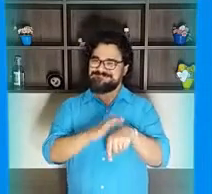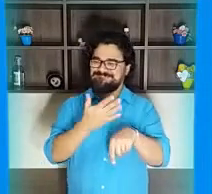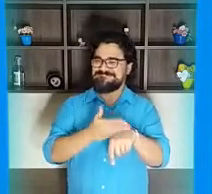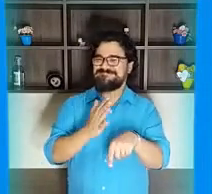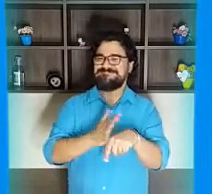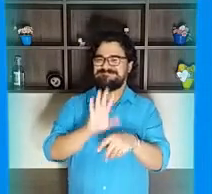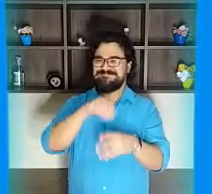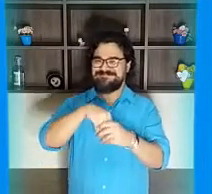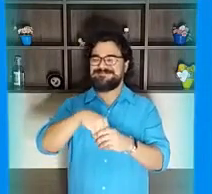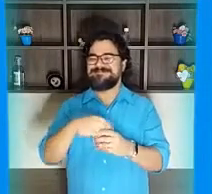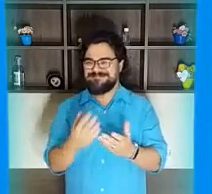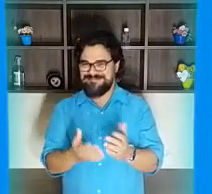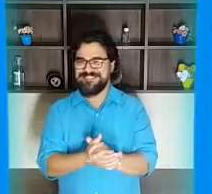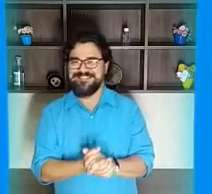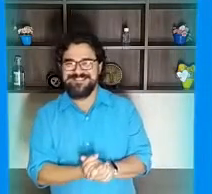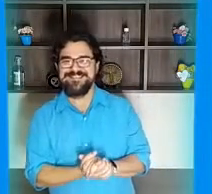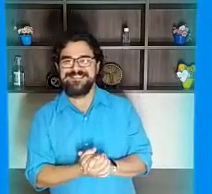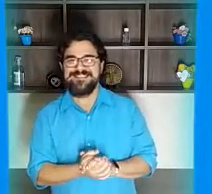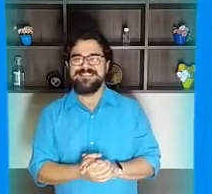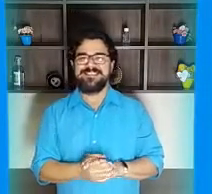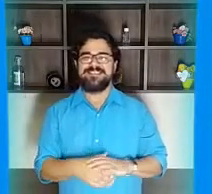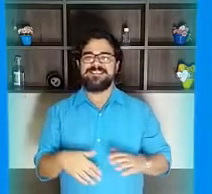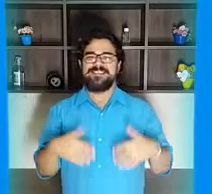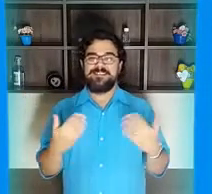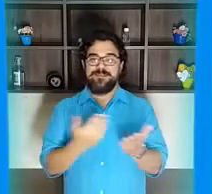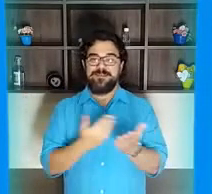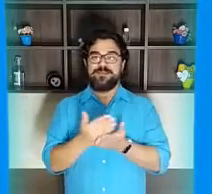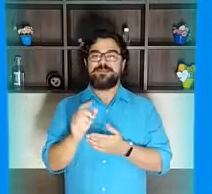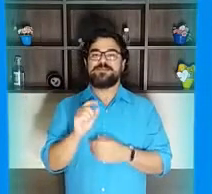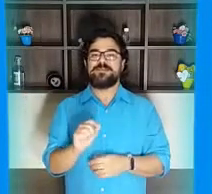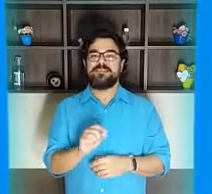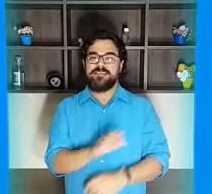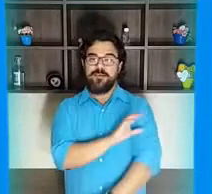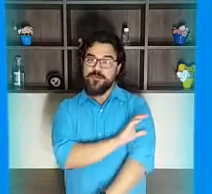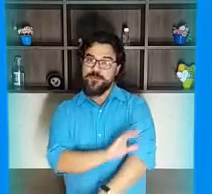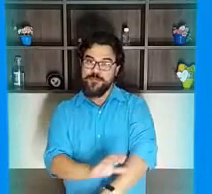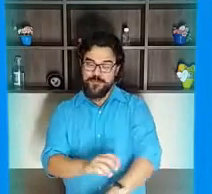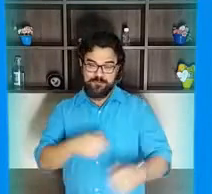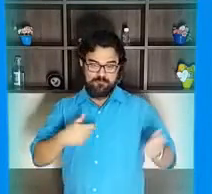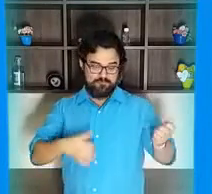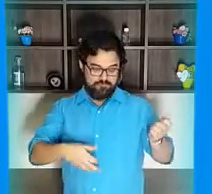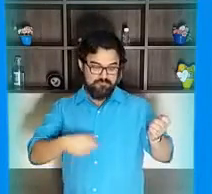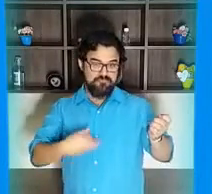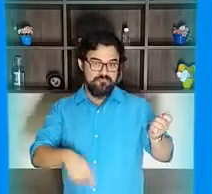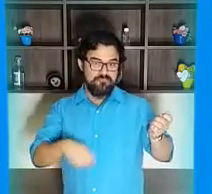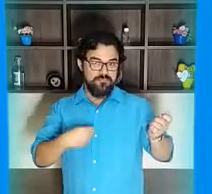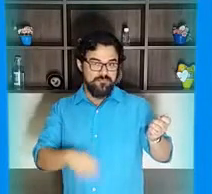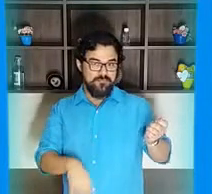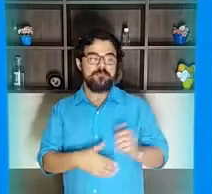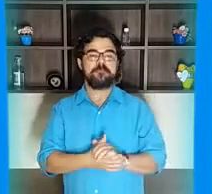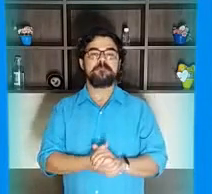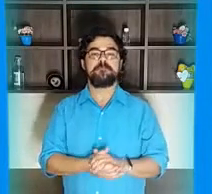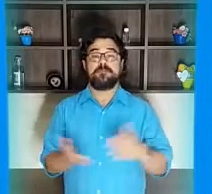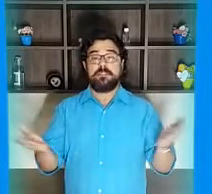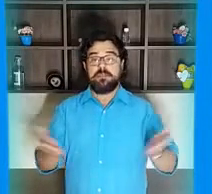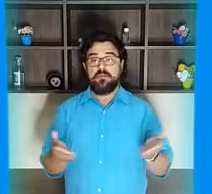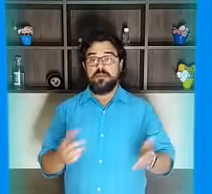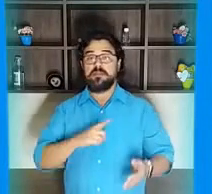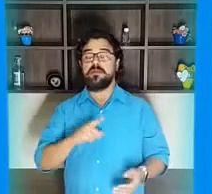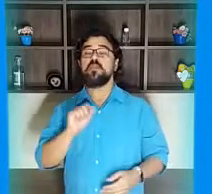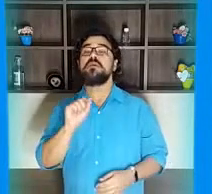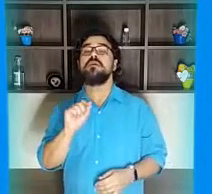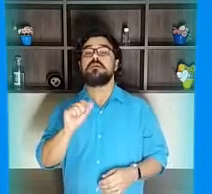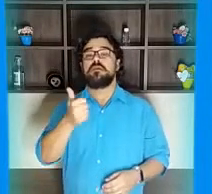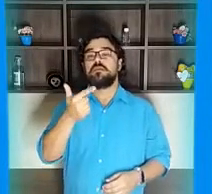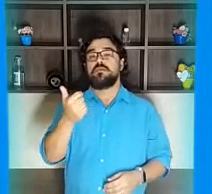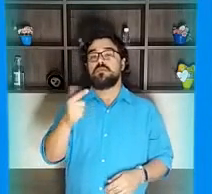A gente começou oferecendo curso de violão e agora a gente tem em torno de 12 cursos que a gente oferece. Agora a gente tem